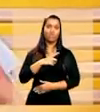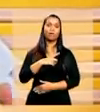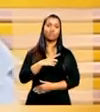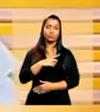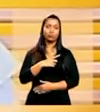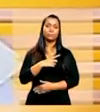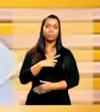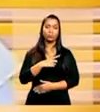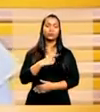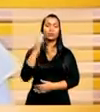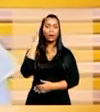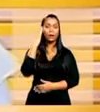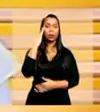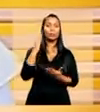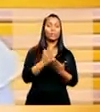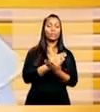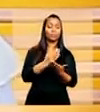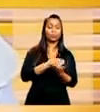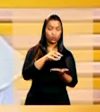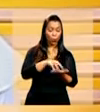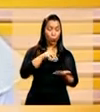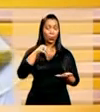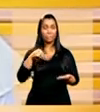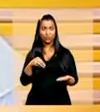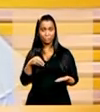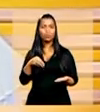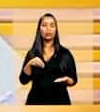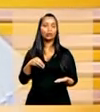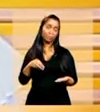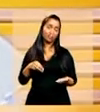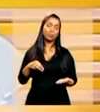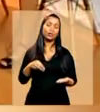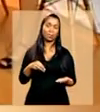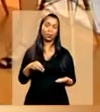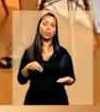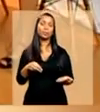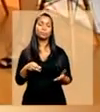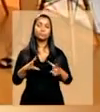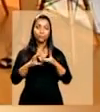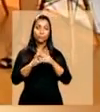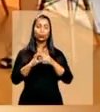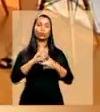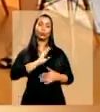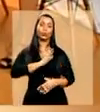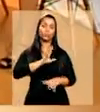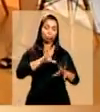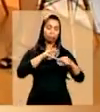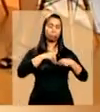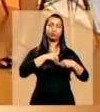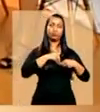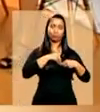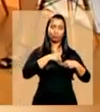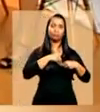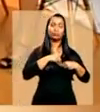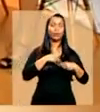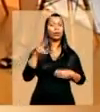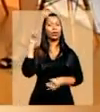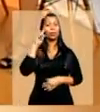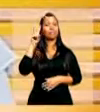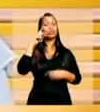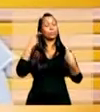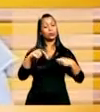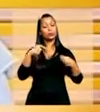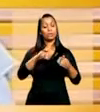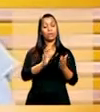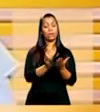e sai. É como você tirar a história, que a história sai do livro aí de dentro do, e né? gruda no coração. Né? A história tem que